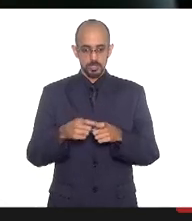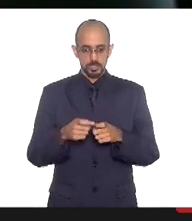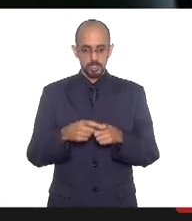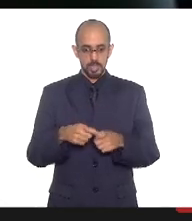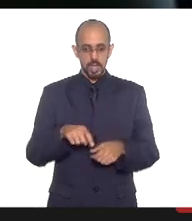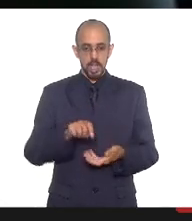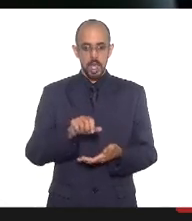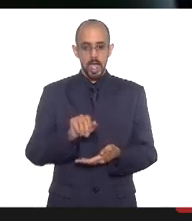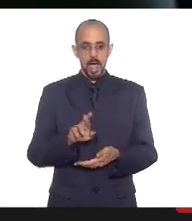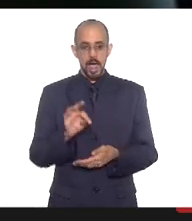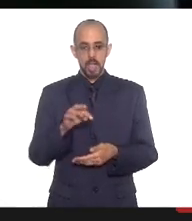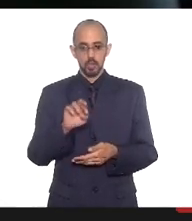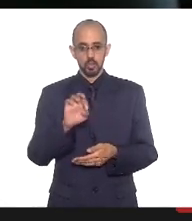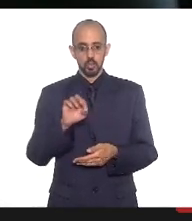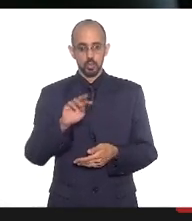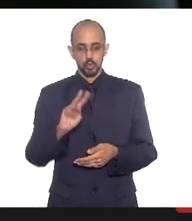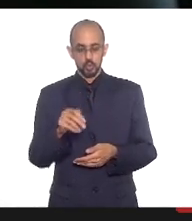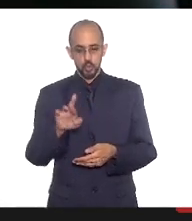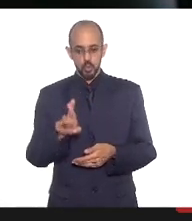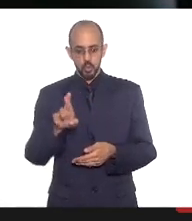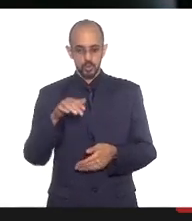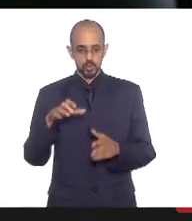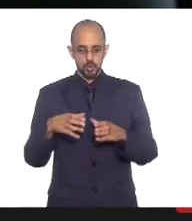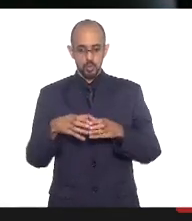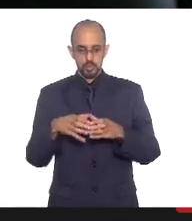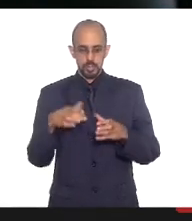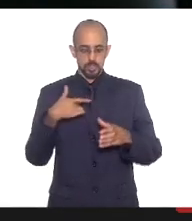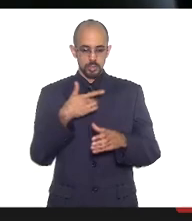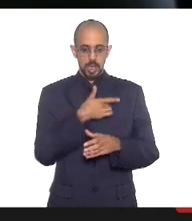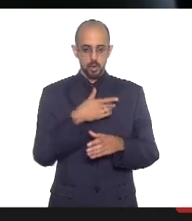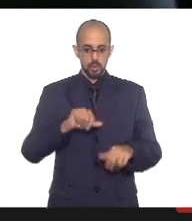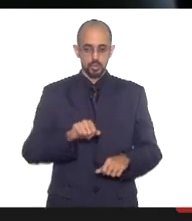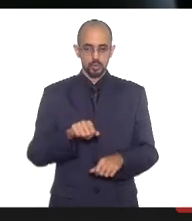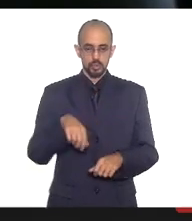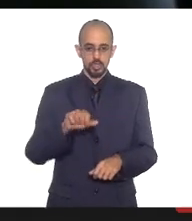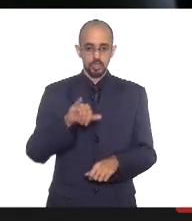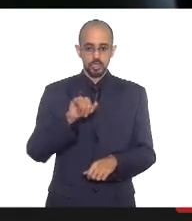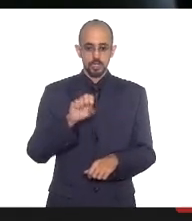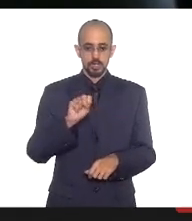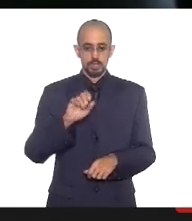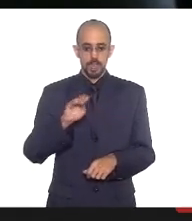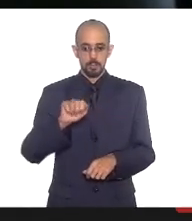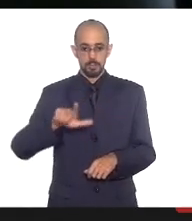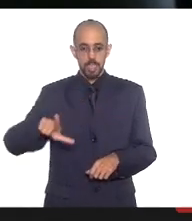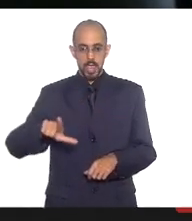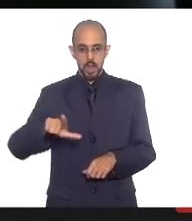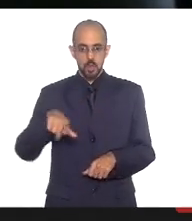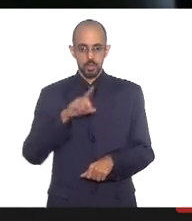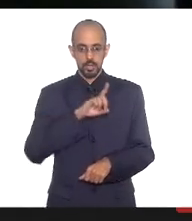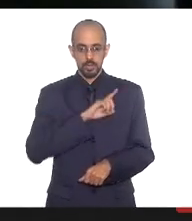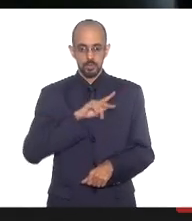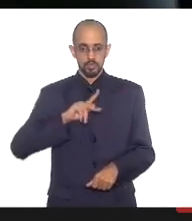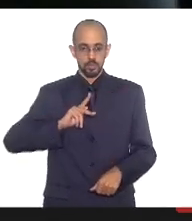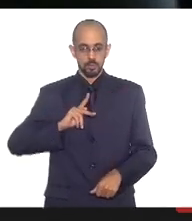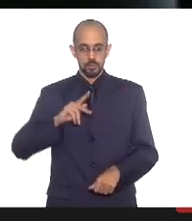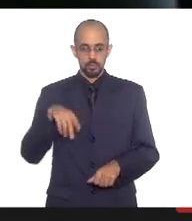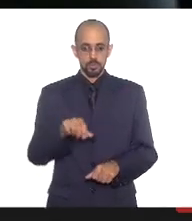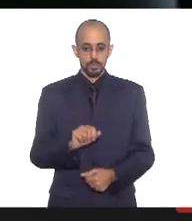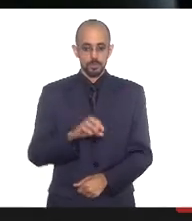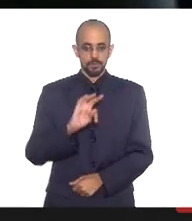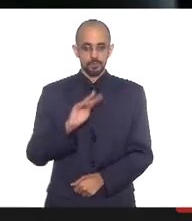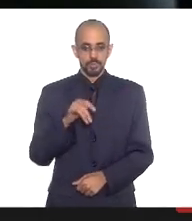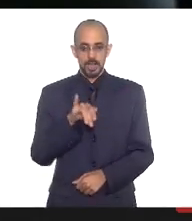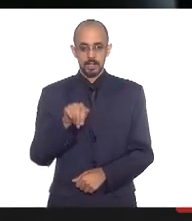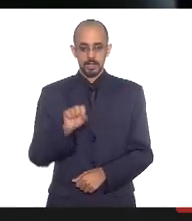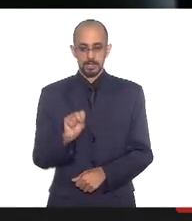de saúde Dr Zaíra do Conselho Estadual de Saúde Dr Isabel Fonseca da Defensoria Pública Doutora